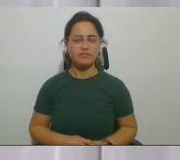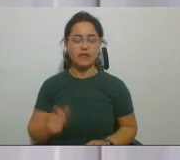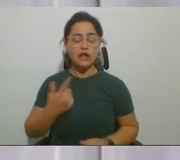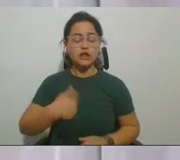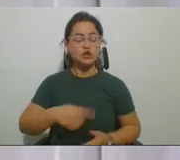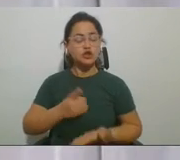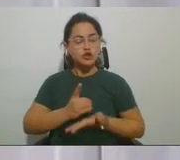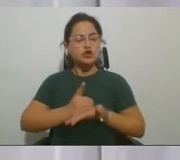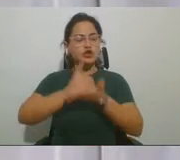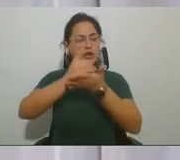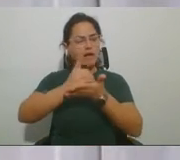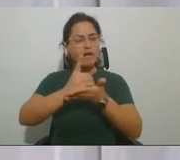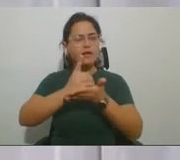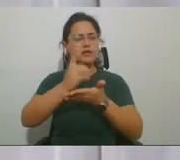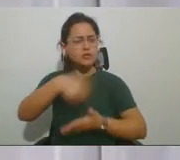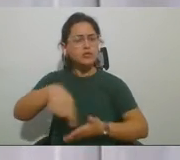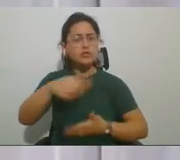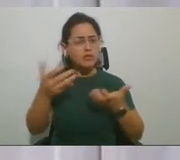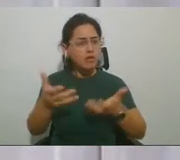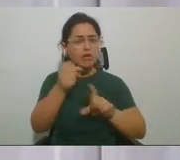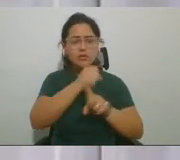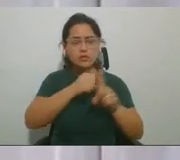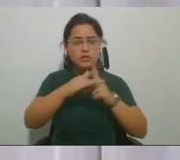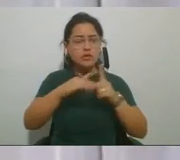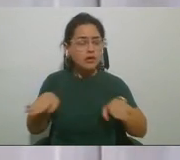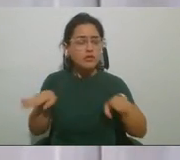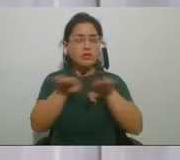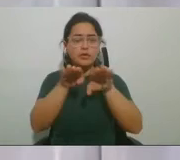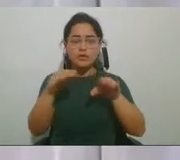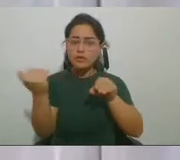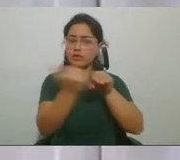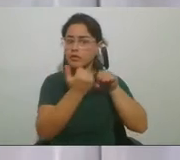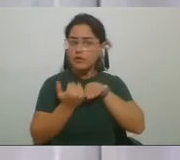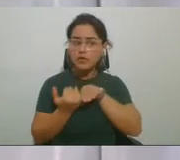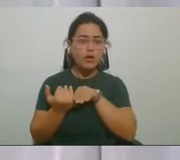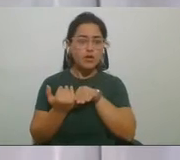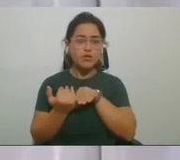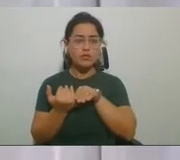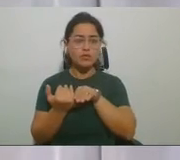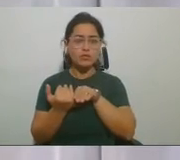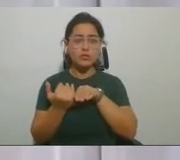por sociedades igualitárias, em todos os sentidos.